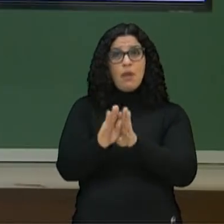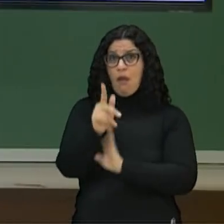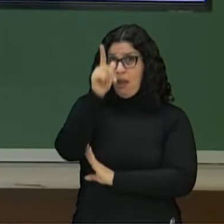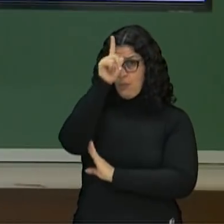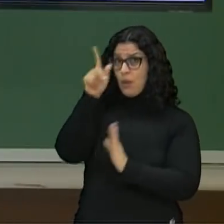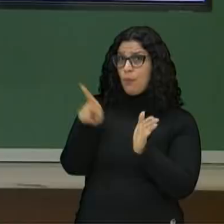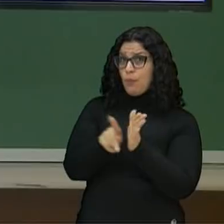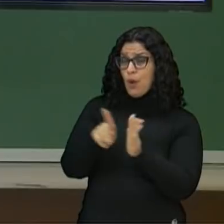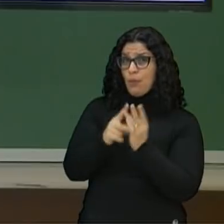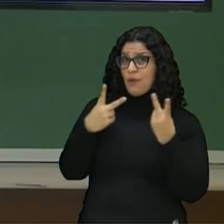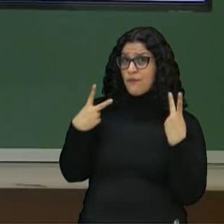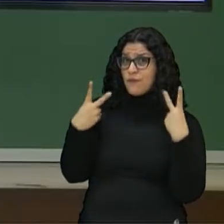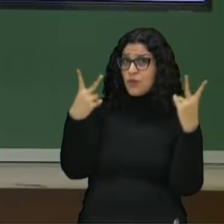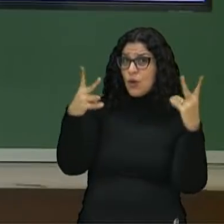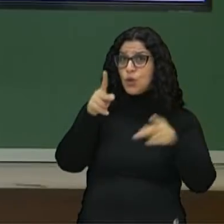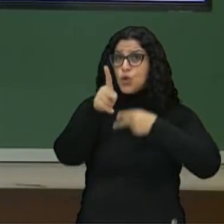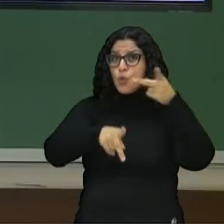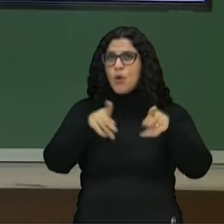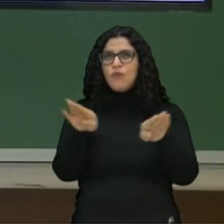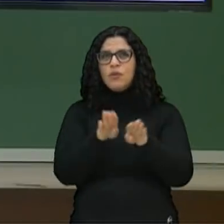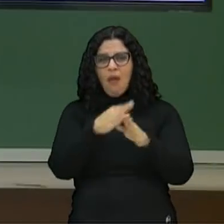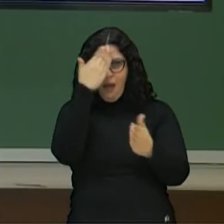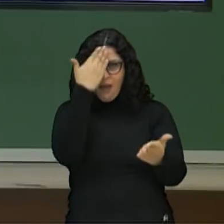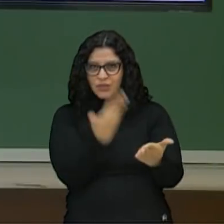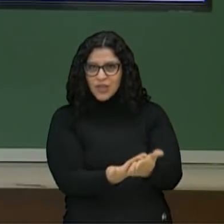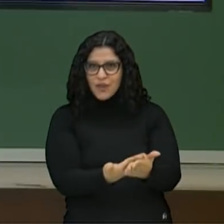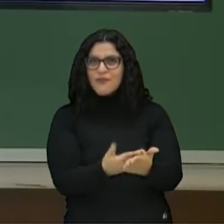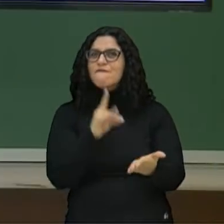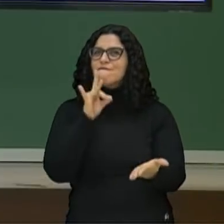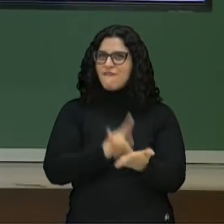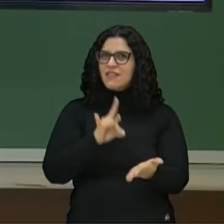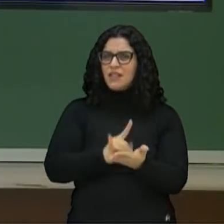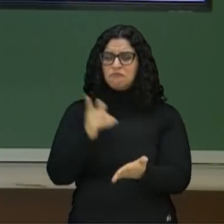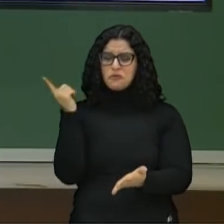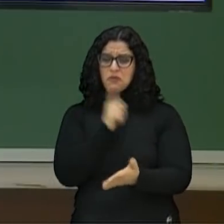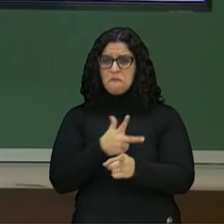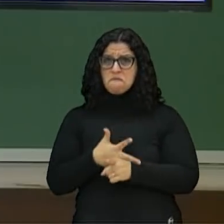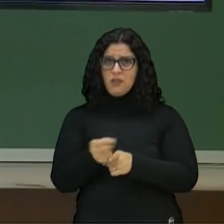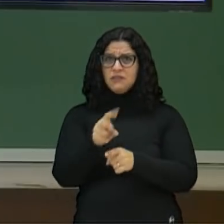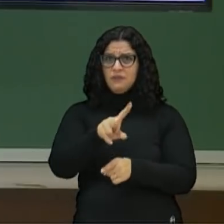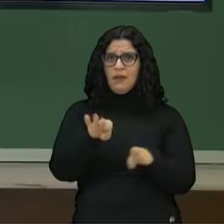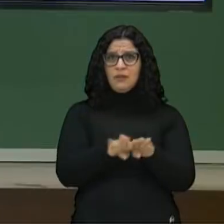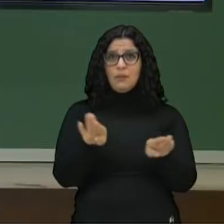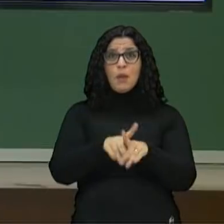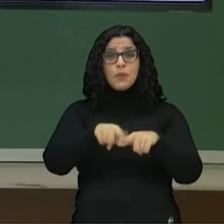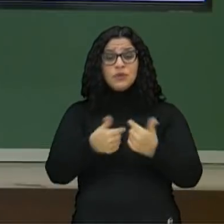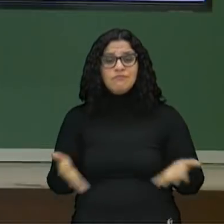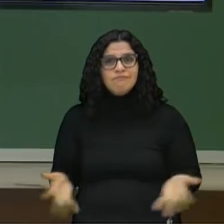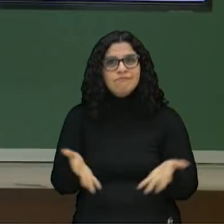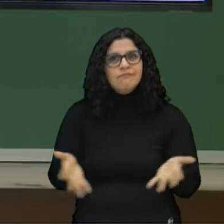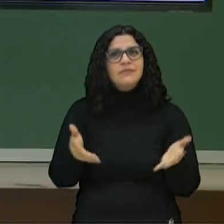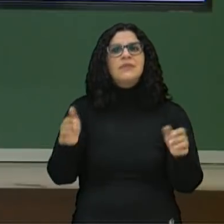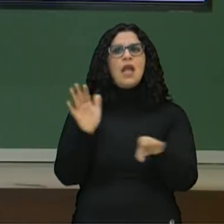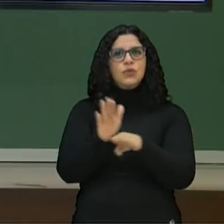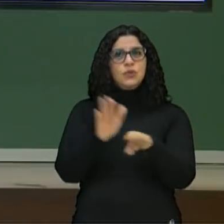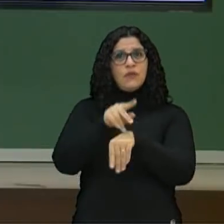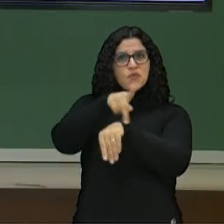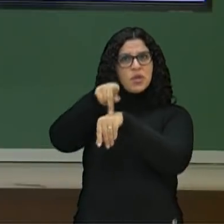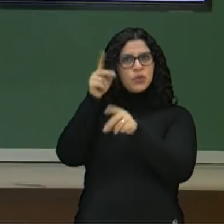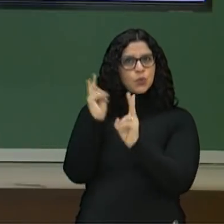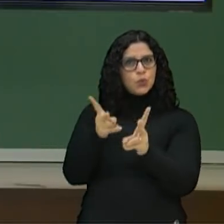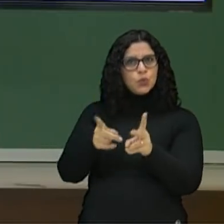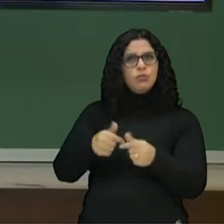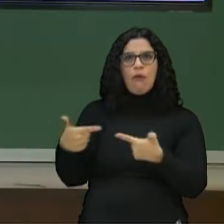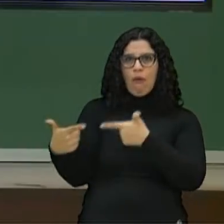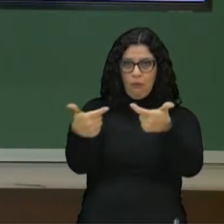alemão, apenas vitórias, a população passava a acreditar na real possibilidade de vitória e aumentava o apoio ao país continuar na